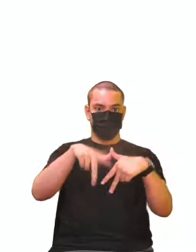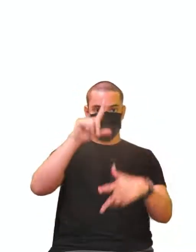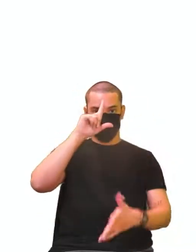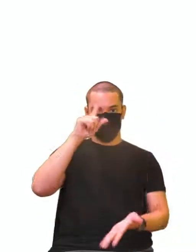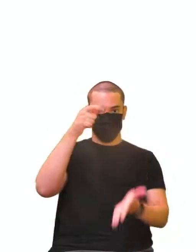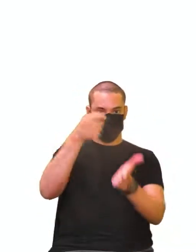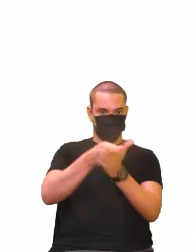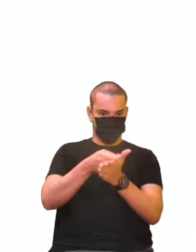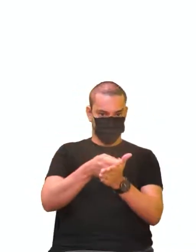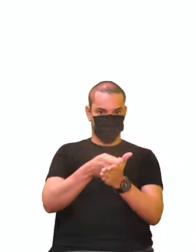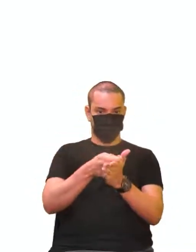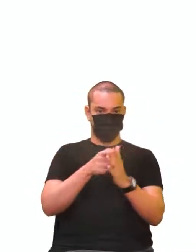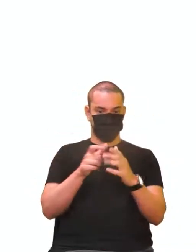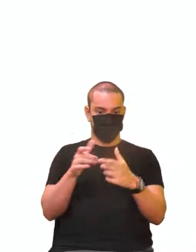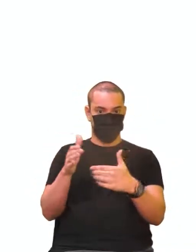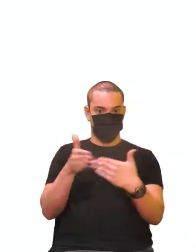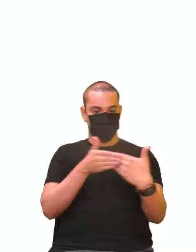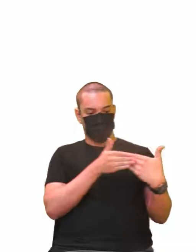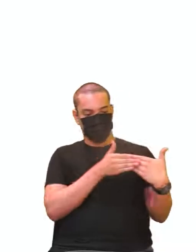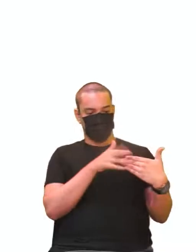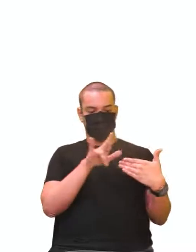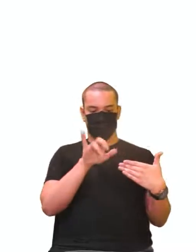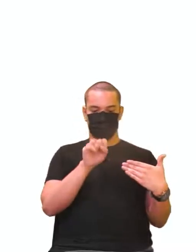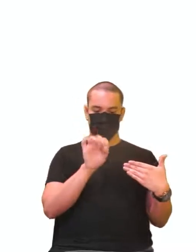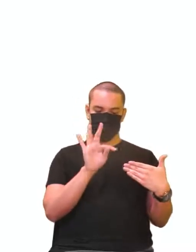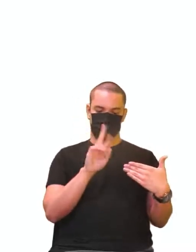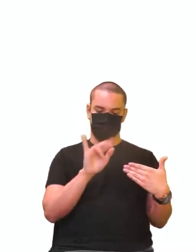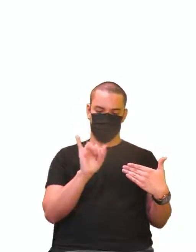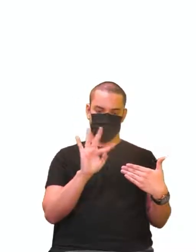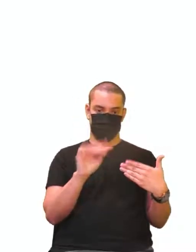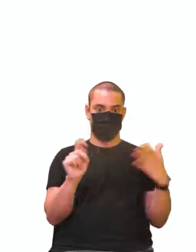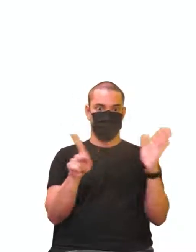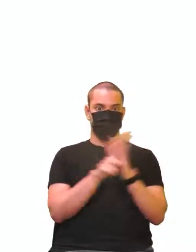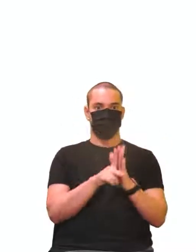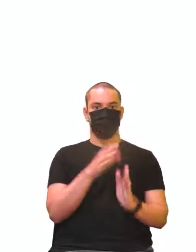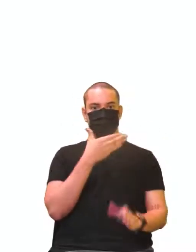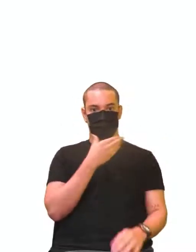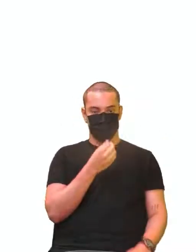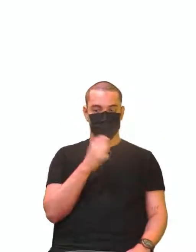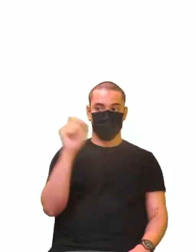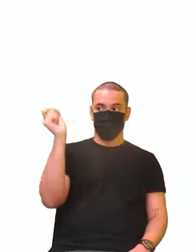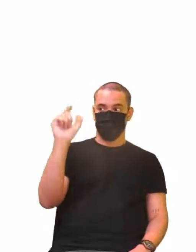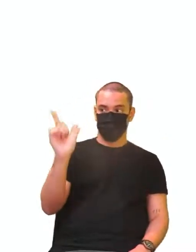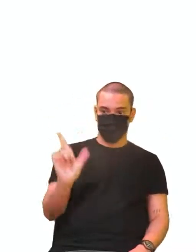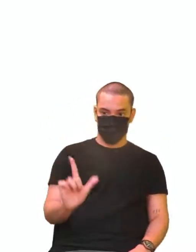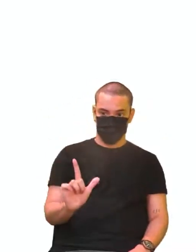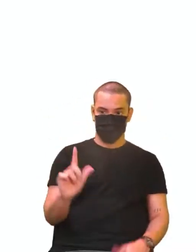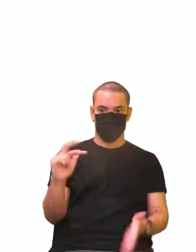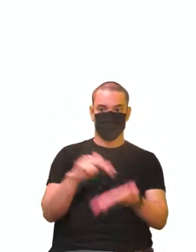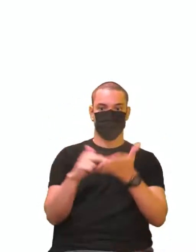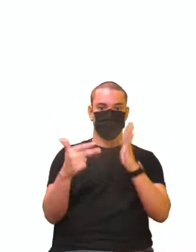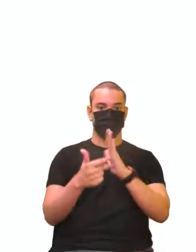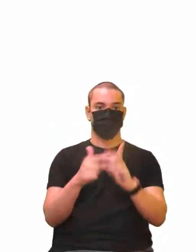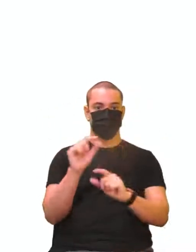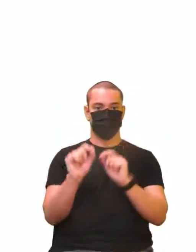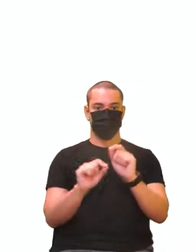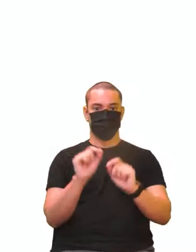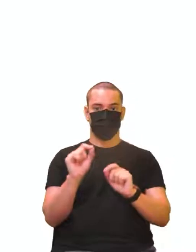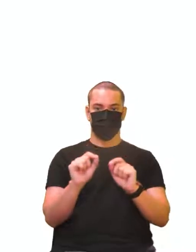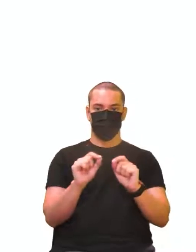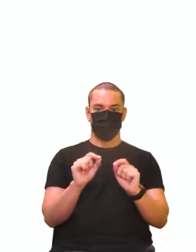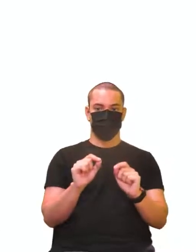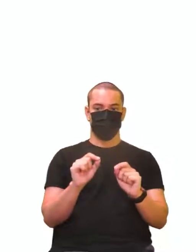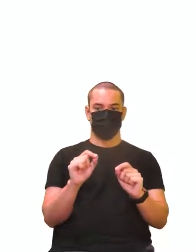Ou restrita ao sexo, que só os homens vão receber essa herança. E a parte azulzinha está relacionada àqueles